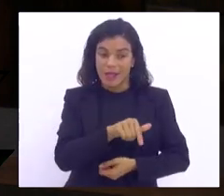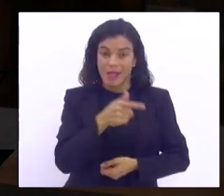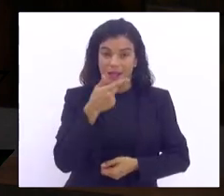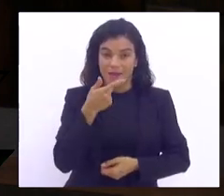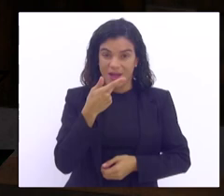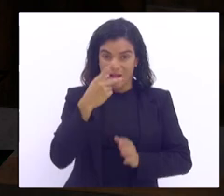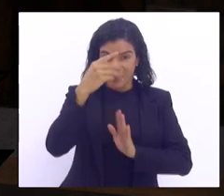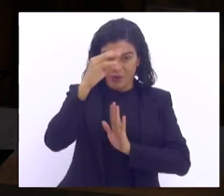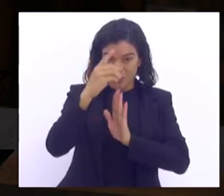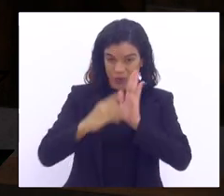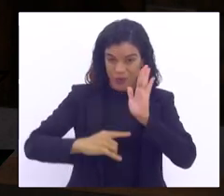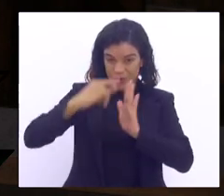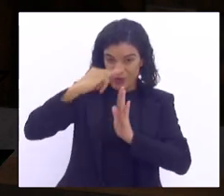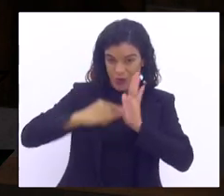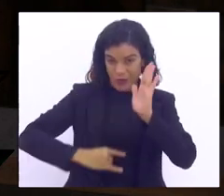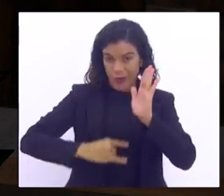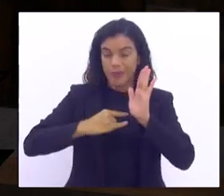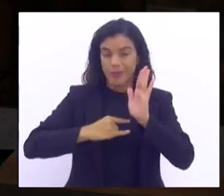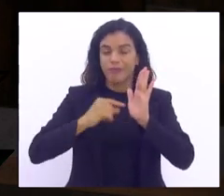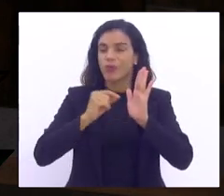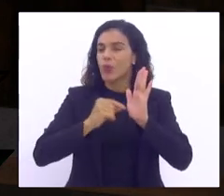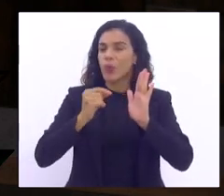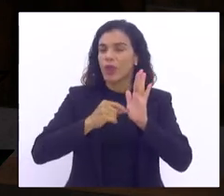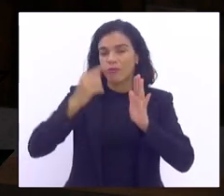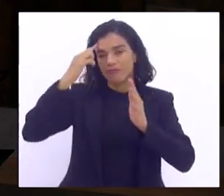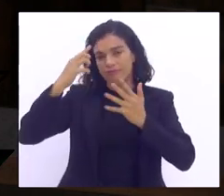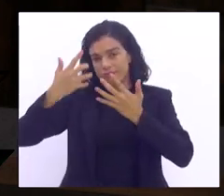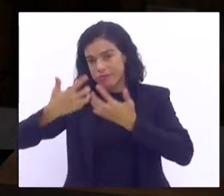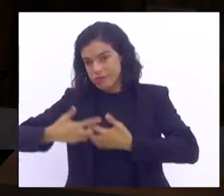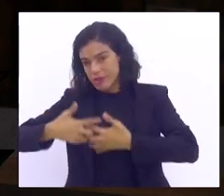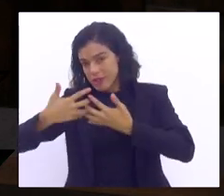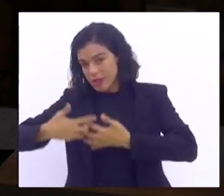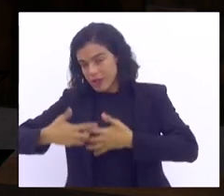aqui o seguinte raciocínio. Né?